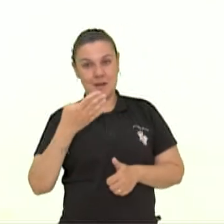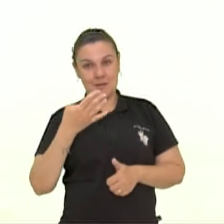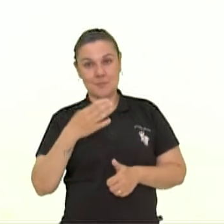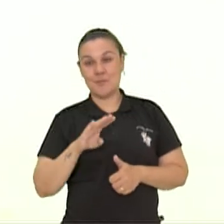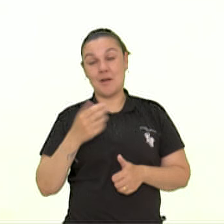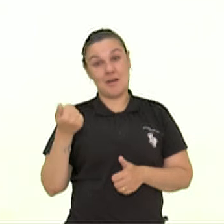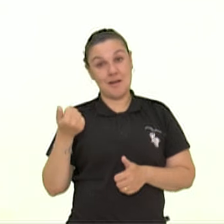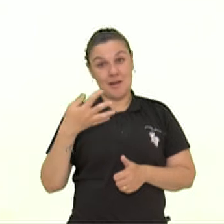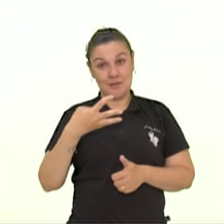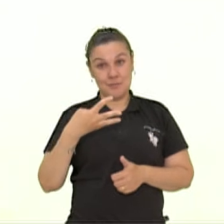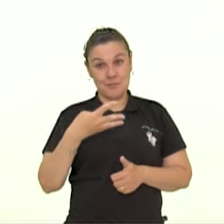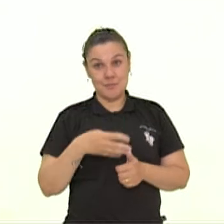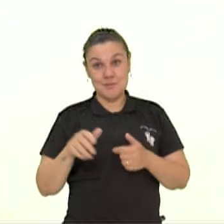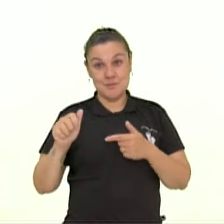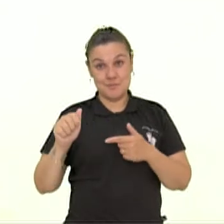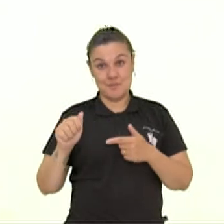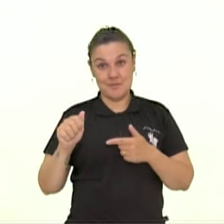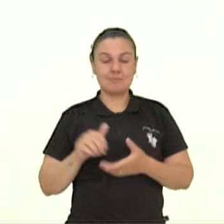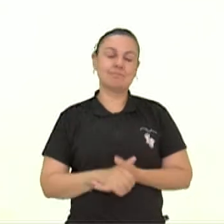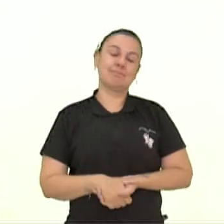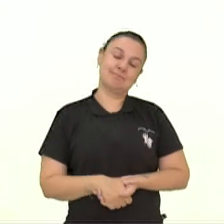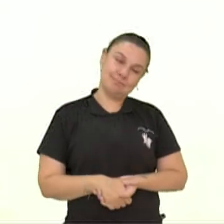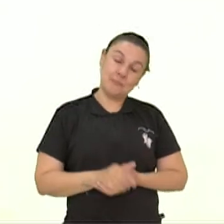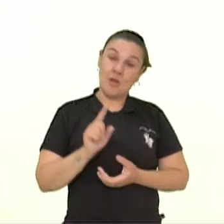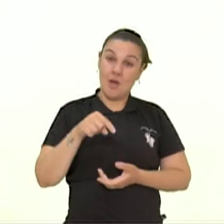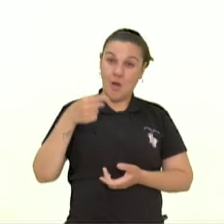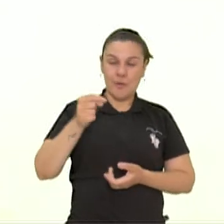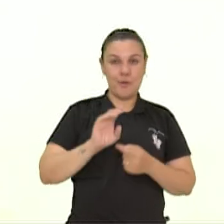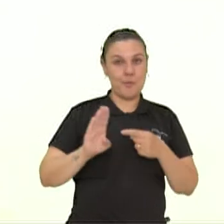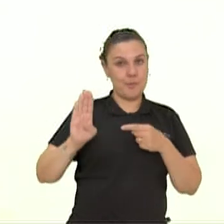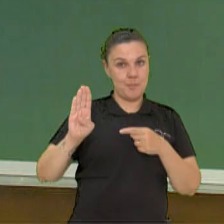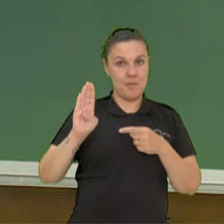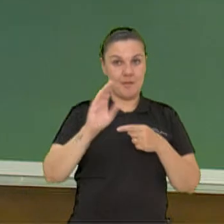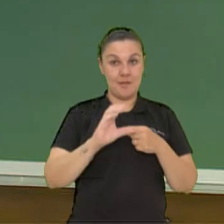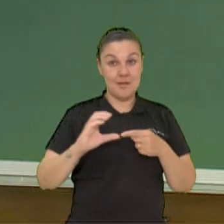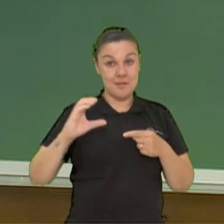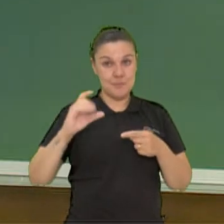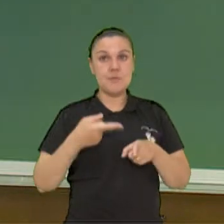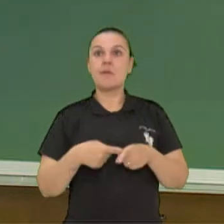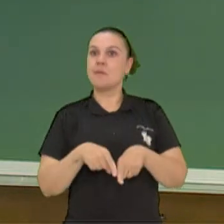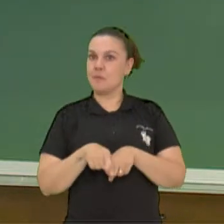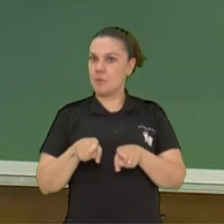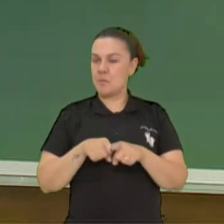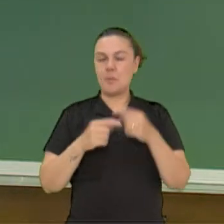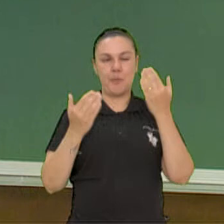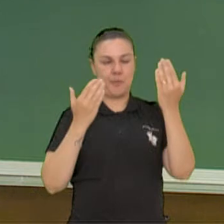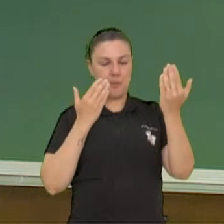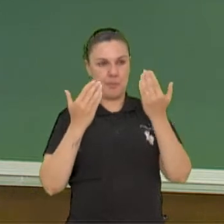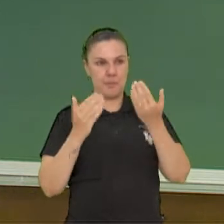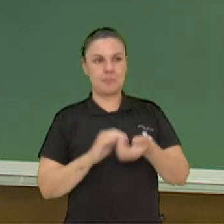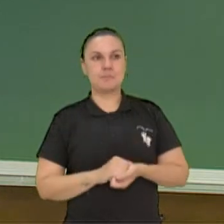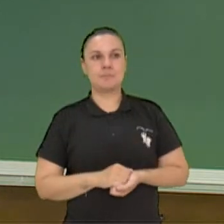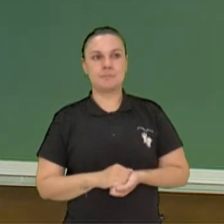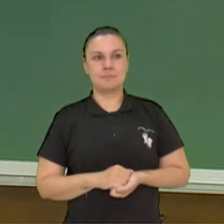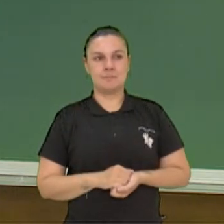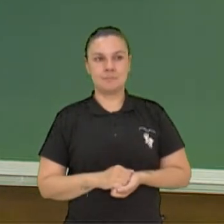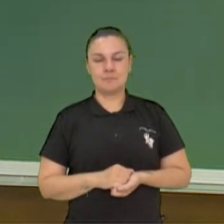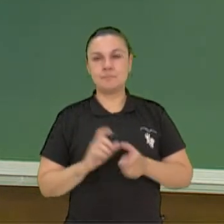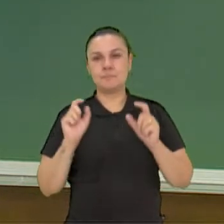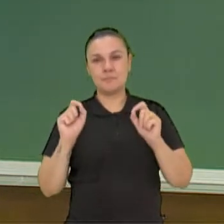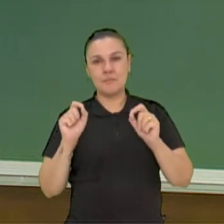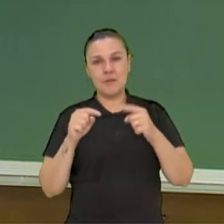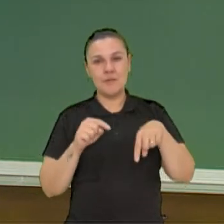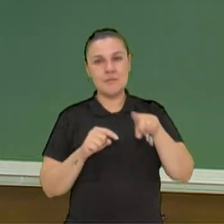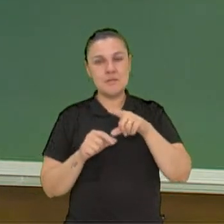de 196,5. Desvio padrão. Desvio padrão é a raiz da variância. Desvio